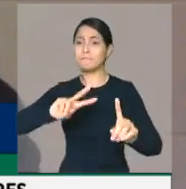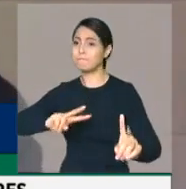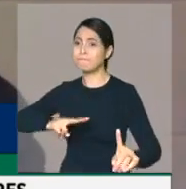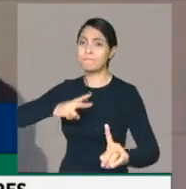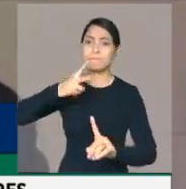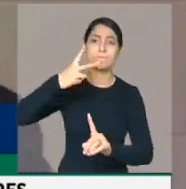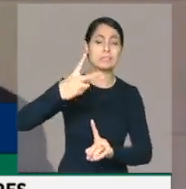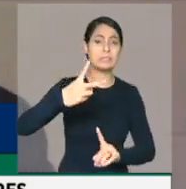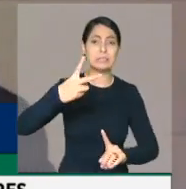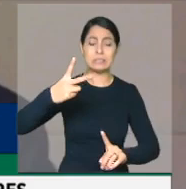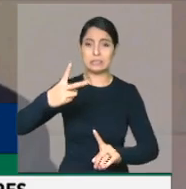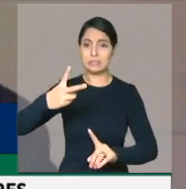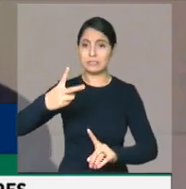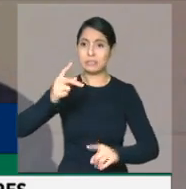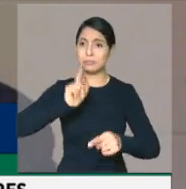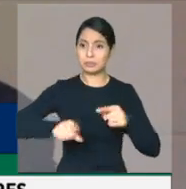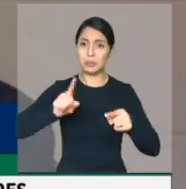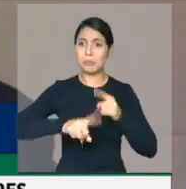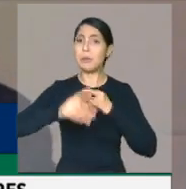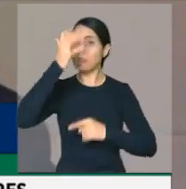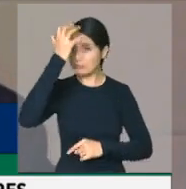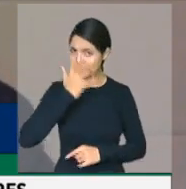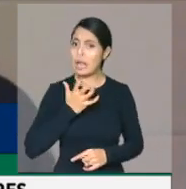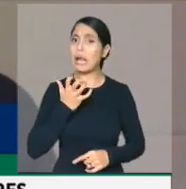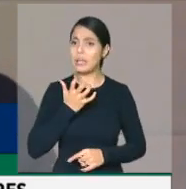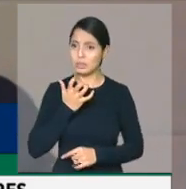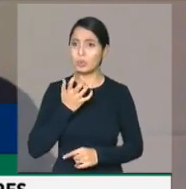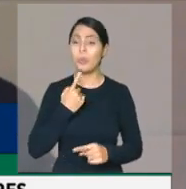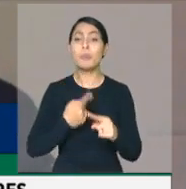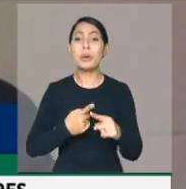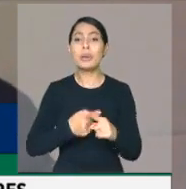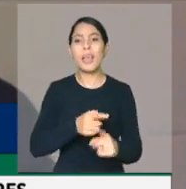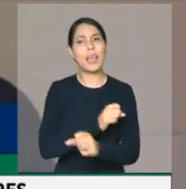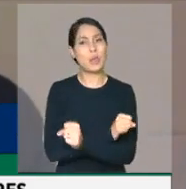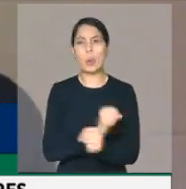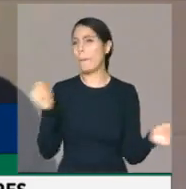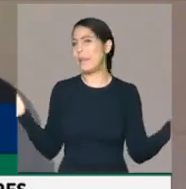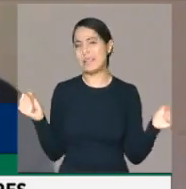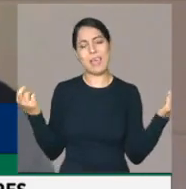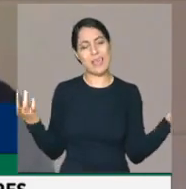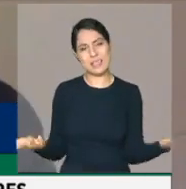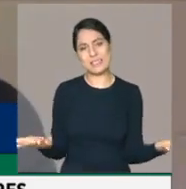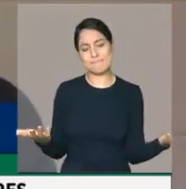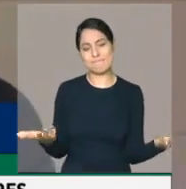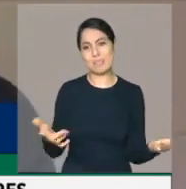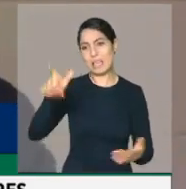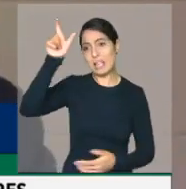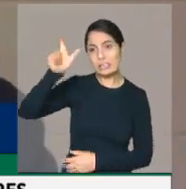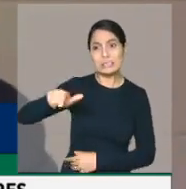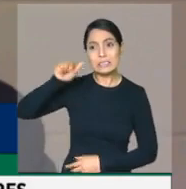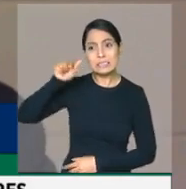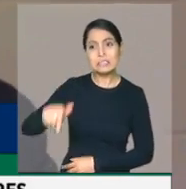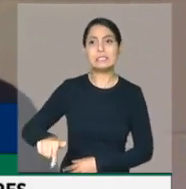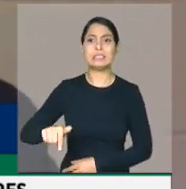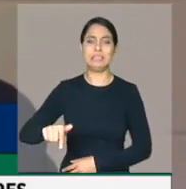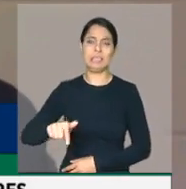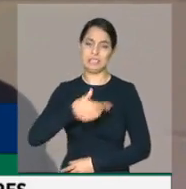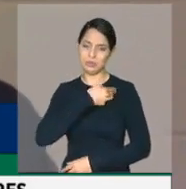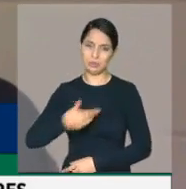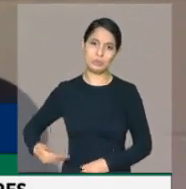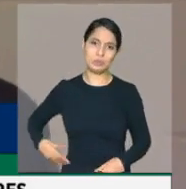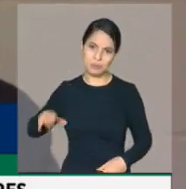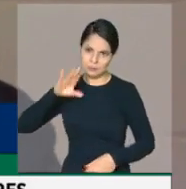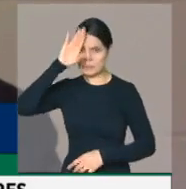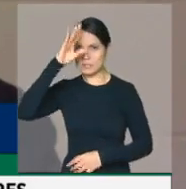será uma tragédia para o nosso país, causado pela incompetência, inconsequência e irresponsabilidade do